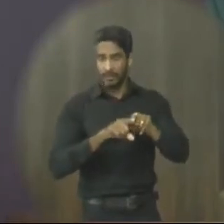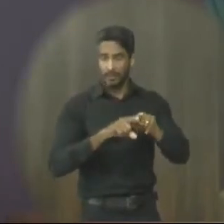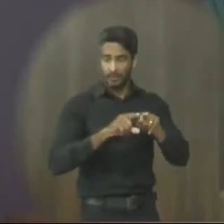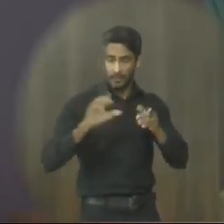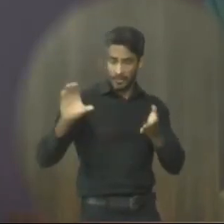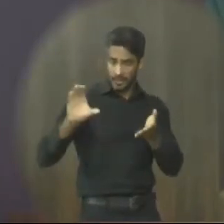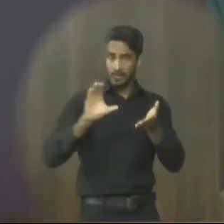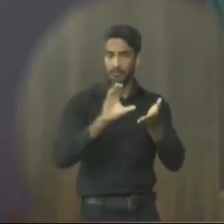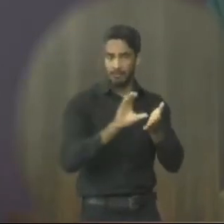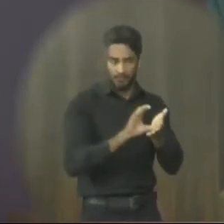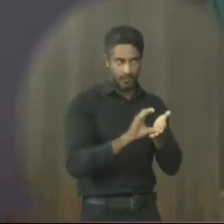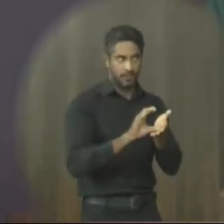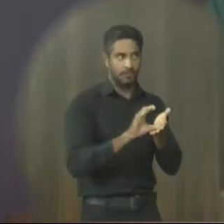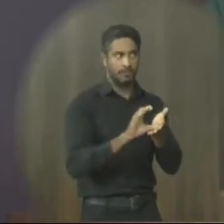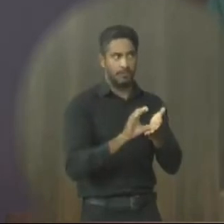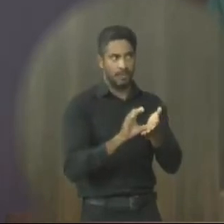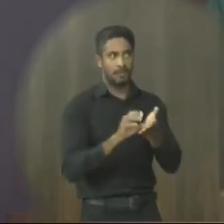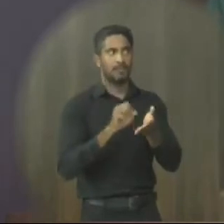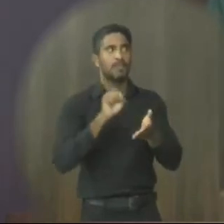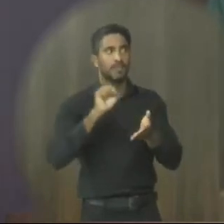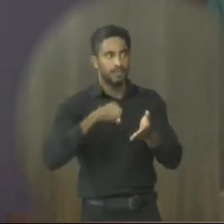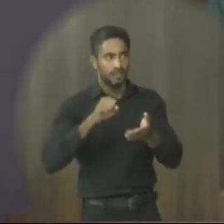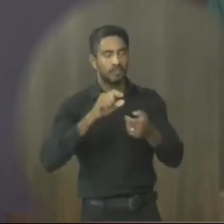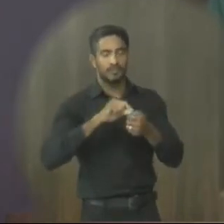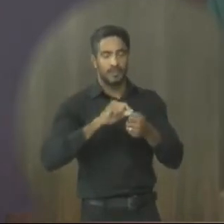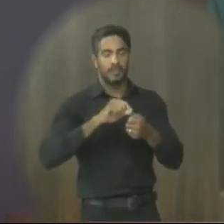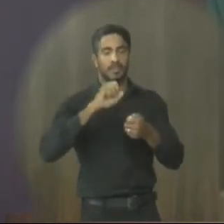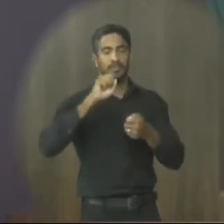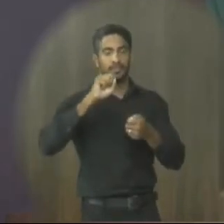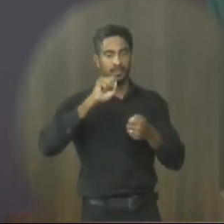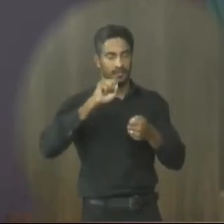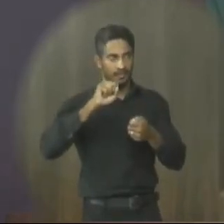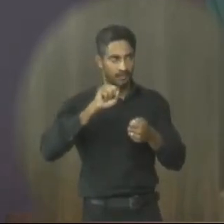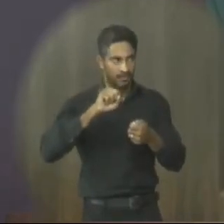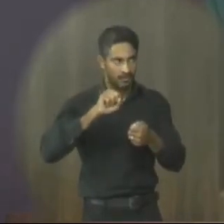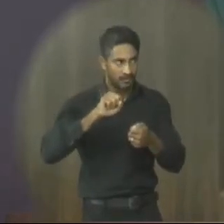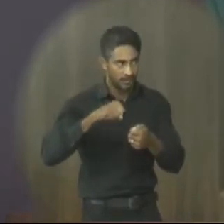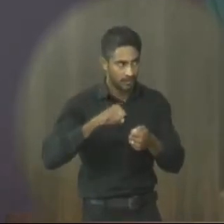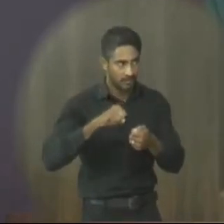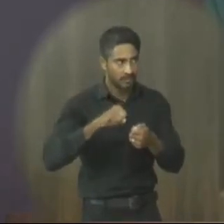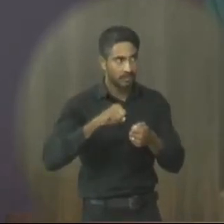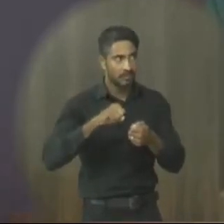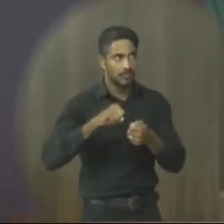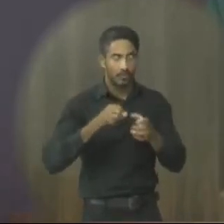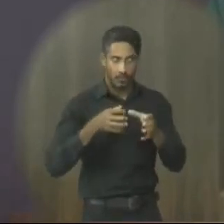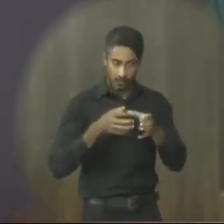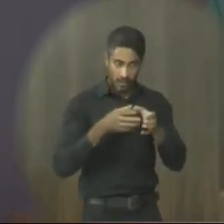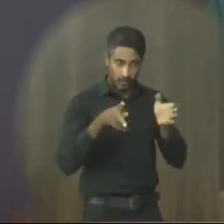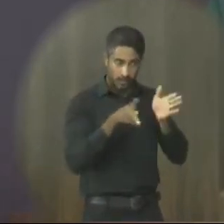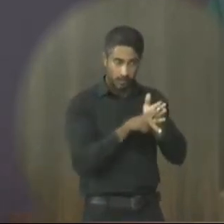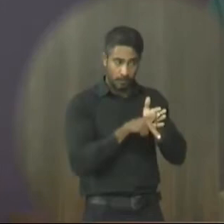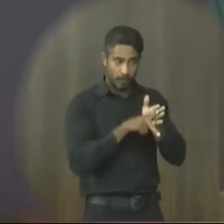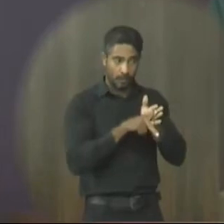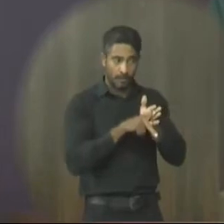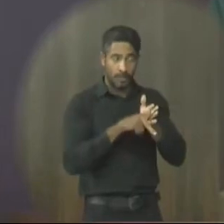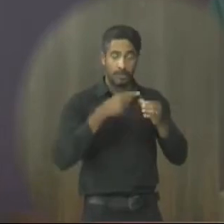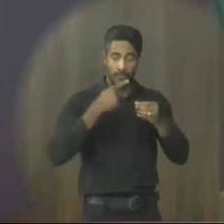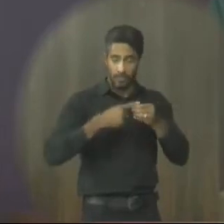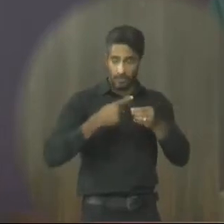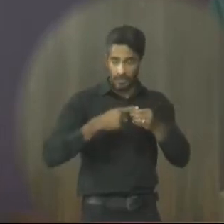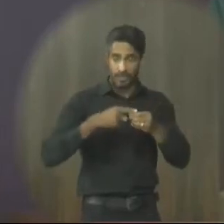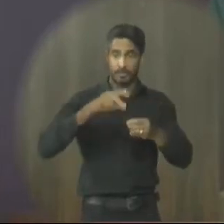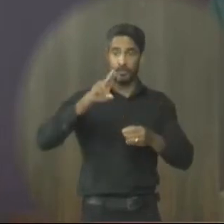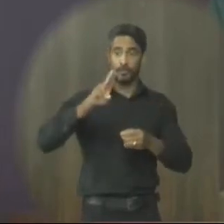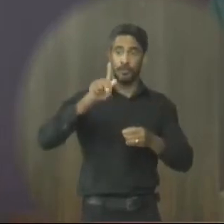feito, vai ser possível realizar sim, inclusive com, de repente, até com a equipe nossa mesmo, do município, a equipe da